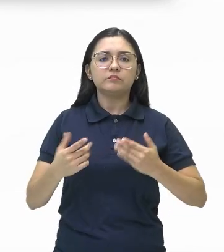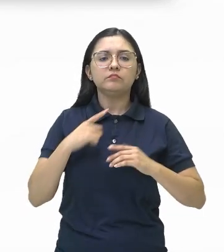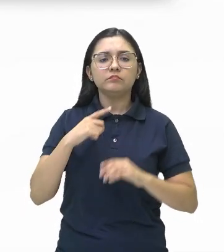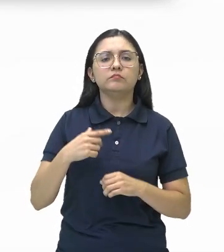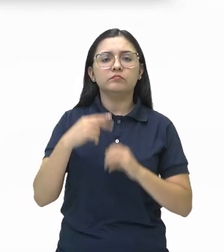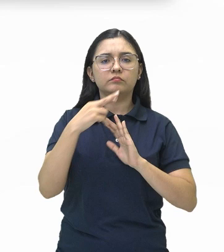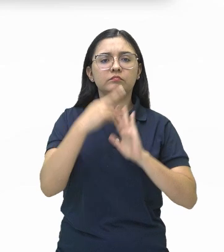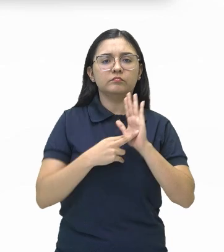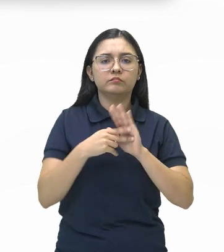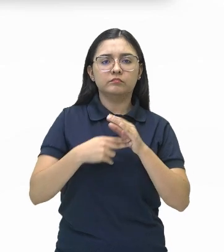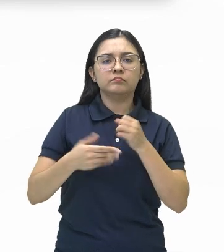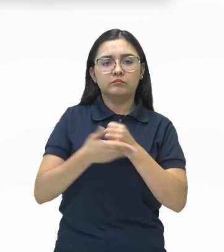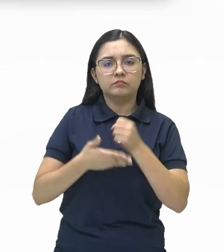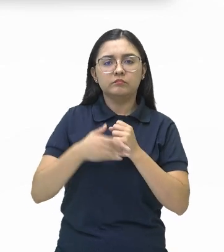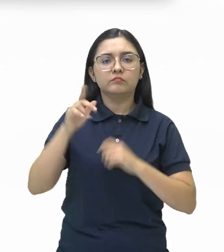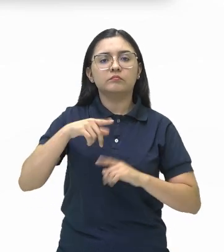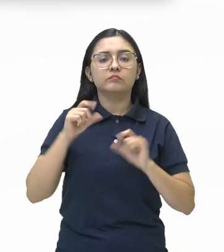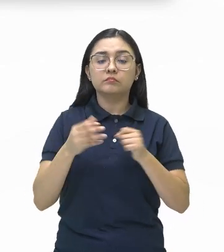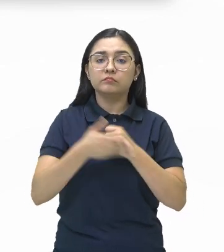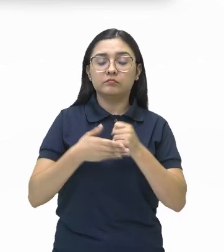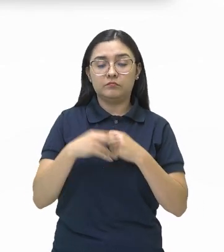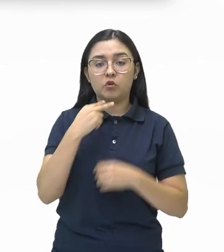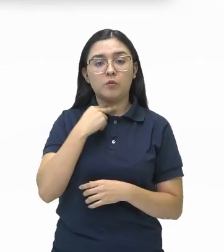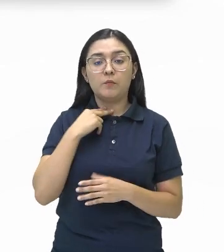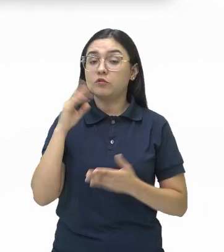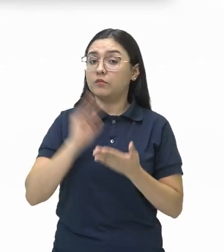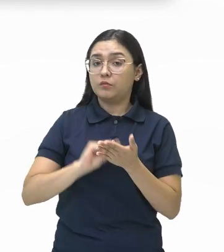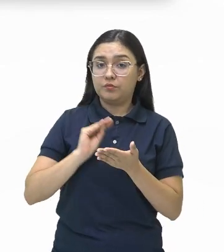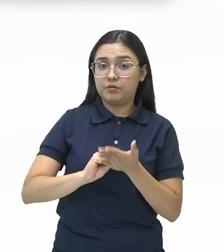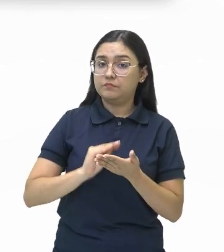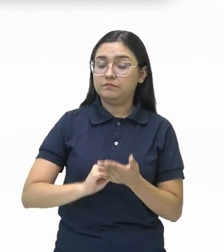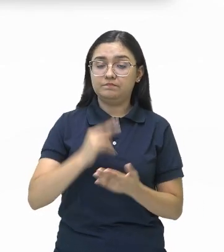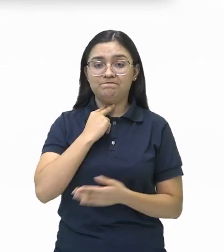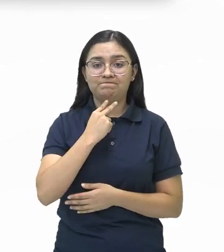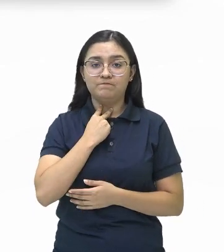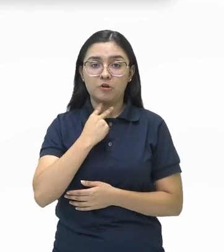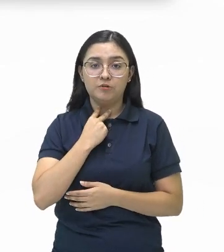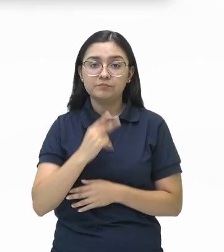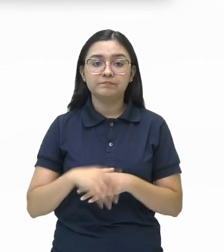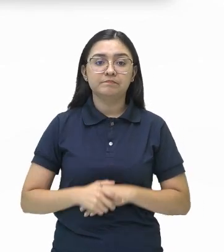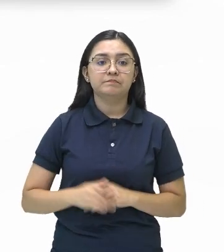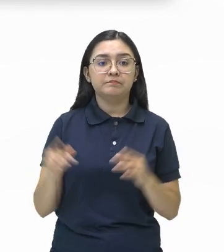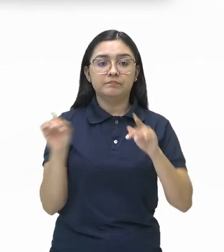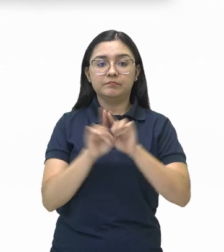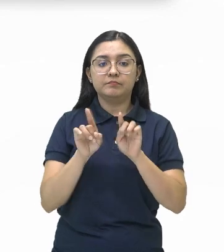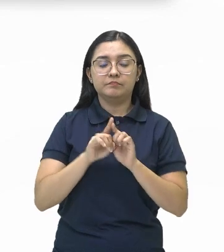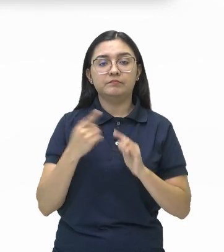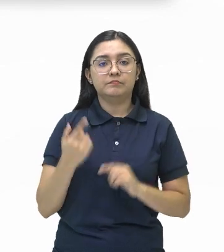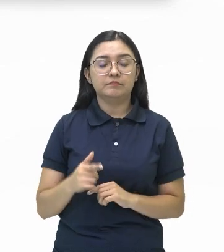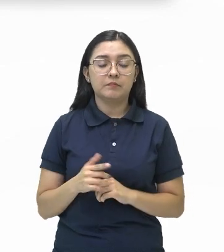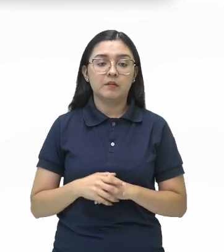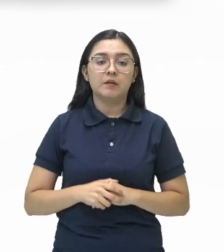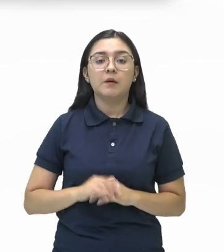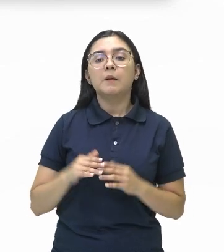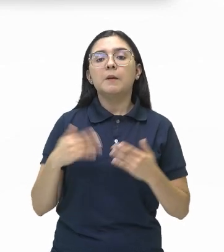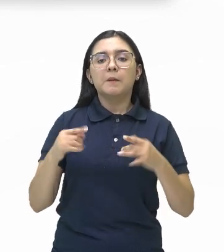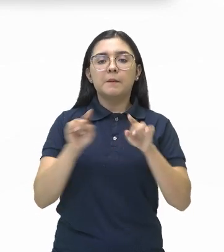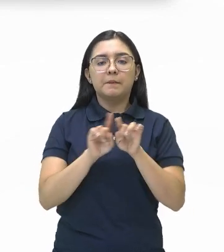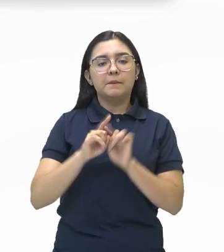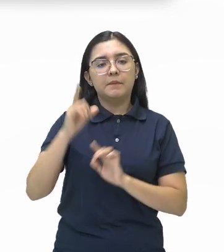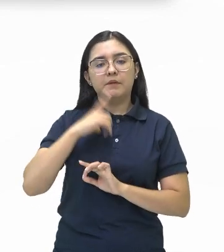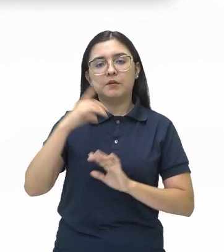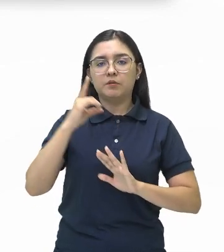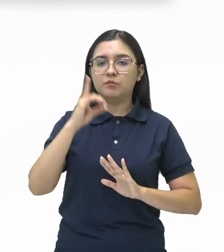quê? Um princípio que não pode faltar. Não pode deixar de existir. Assim como nós